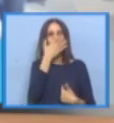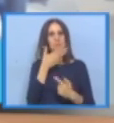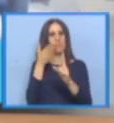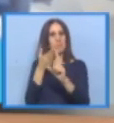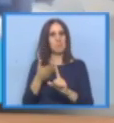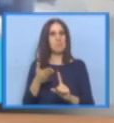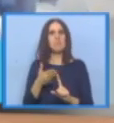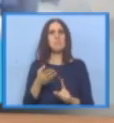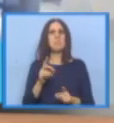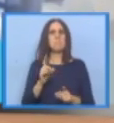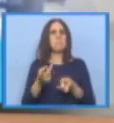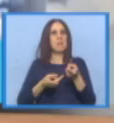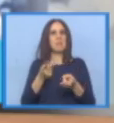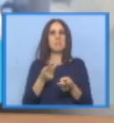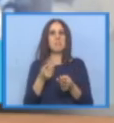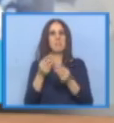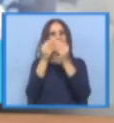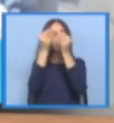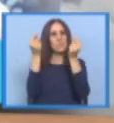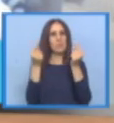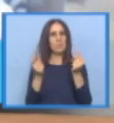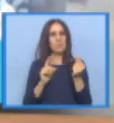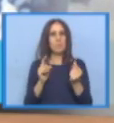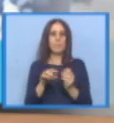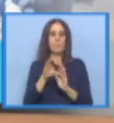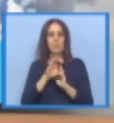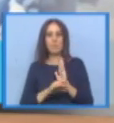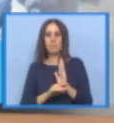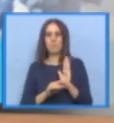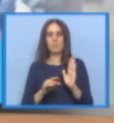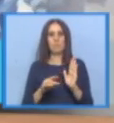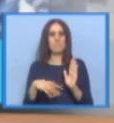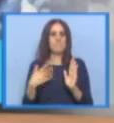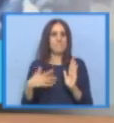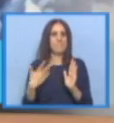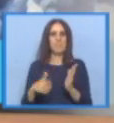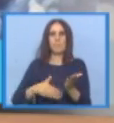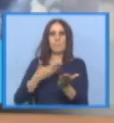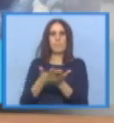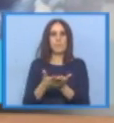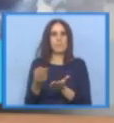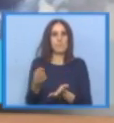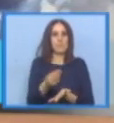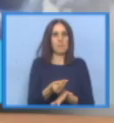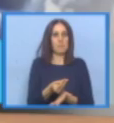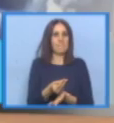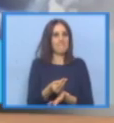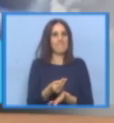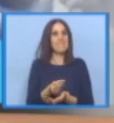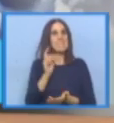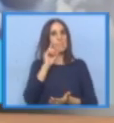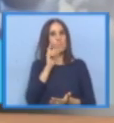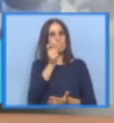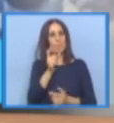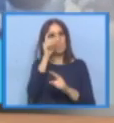e não sejam uma análise abstrata de currículo e de propostas que chegam. É importante que as